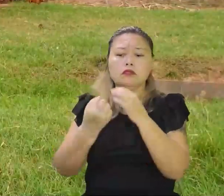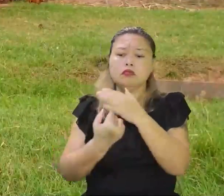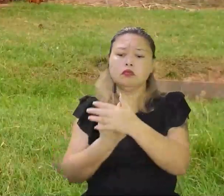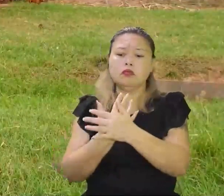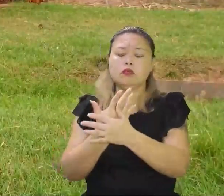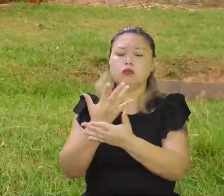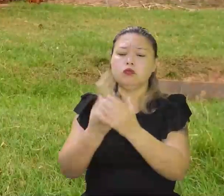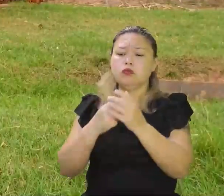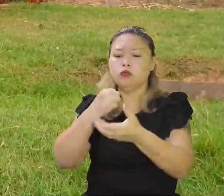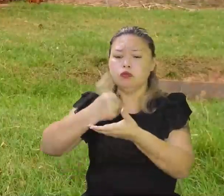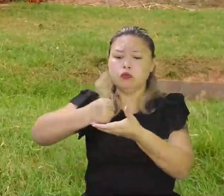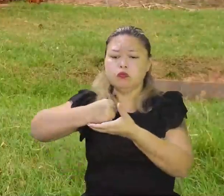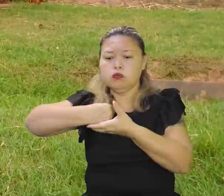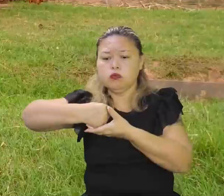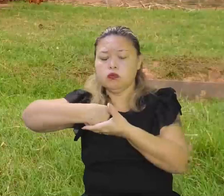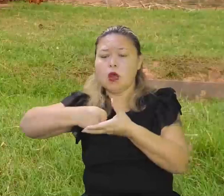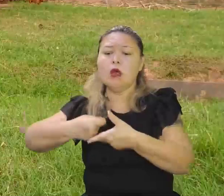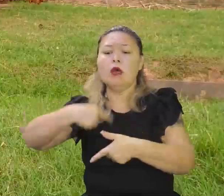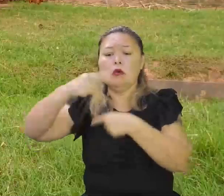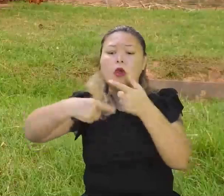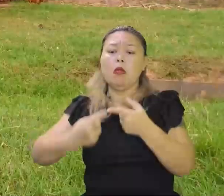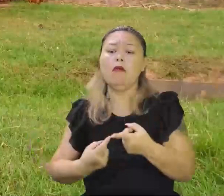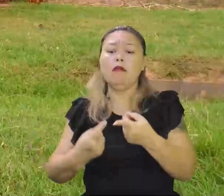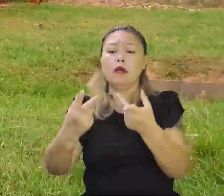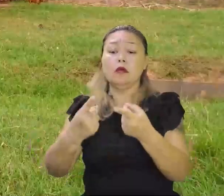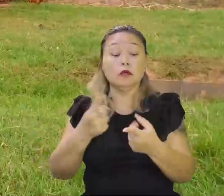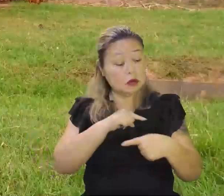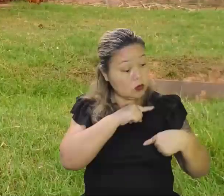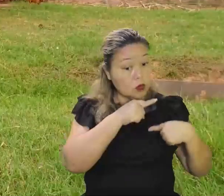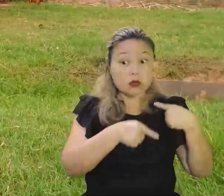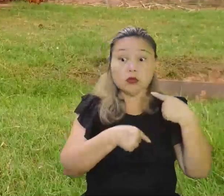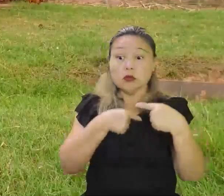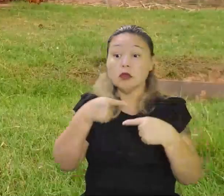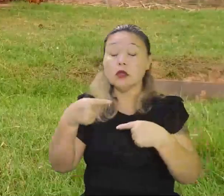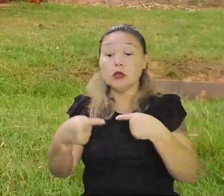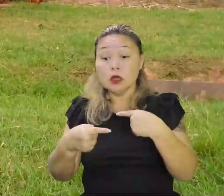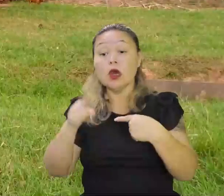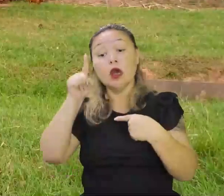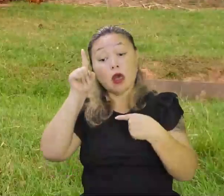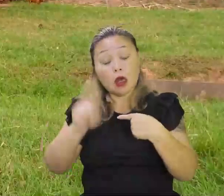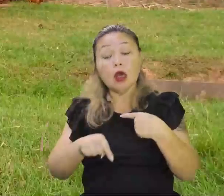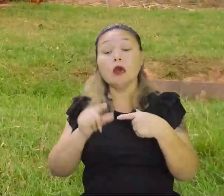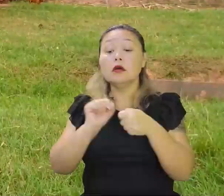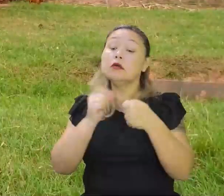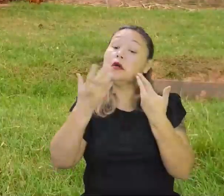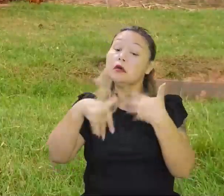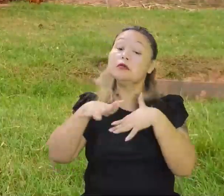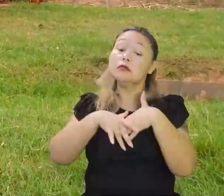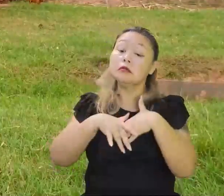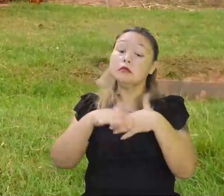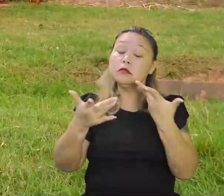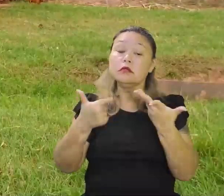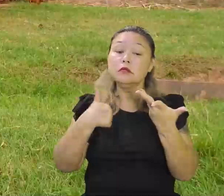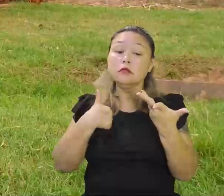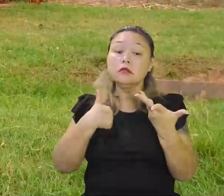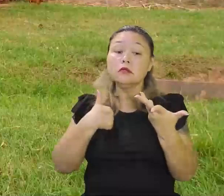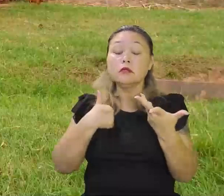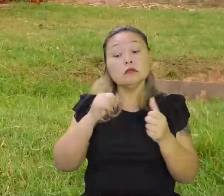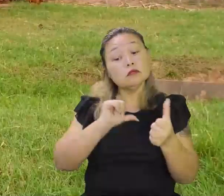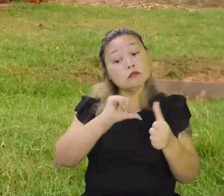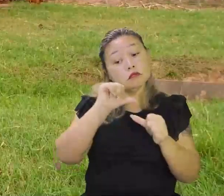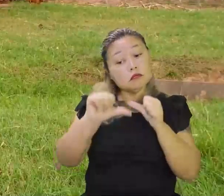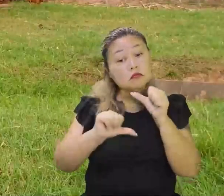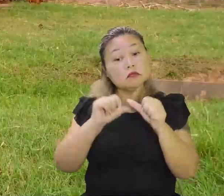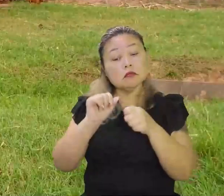torrou o café, moeu, botou para vender. Todo esse processo é um processo de matemática, né? Um processo de transformação. Bom, se